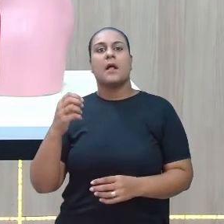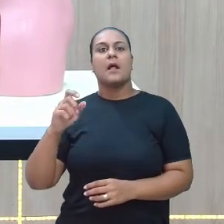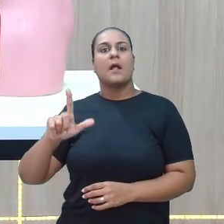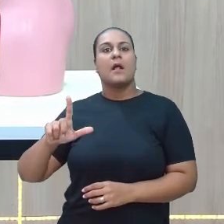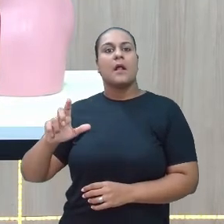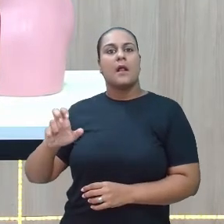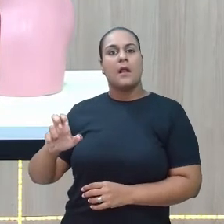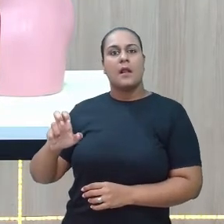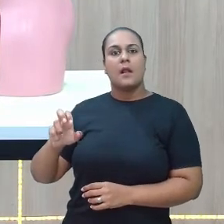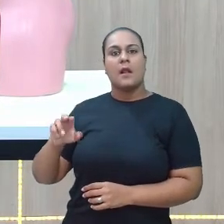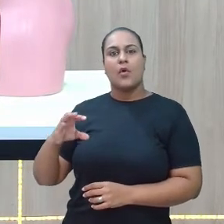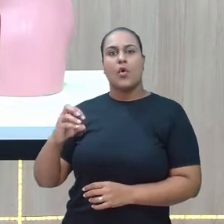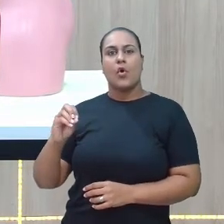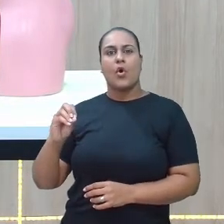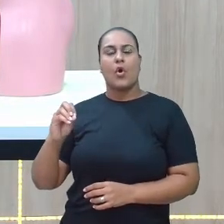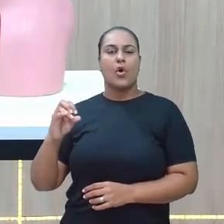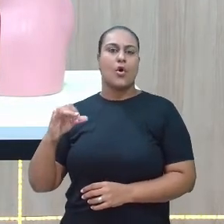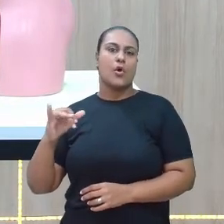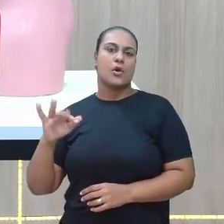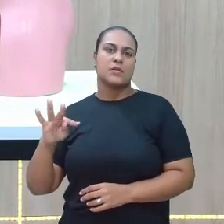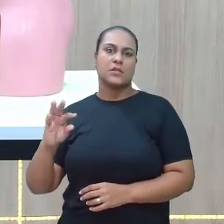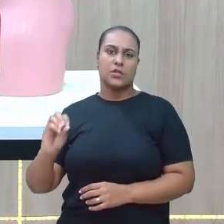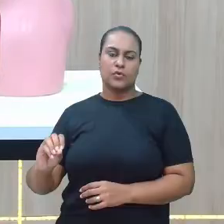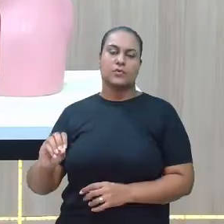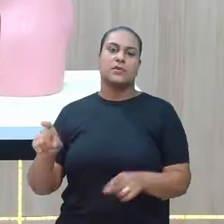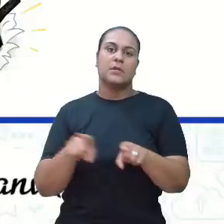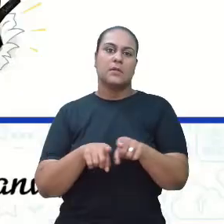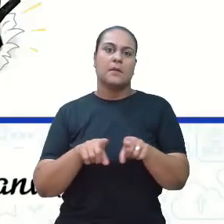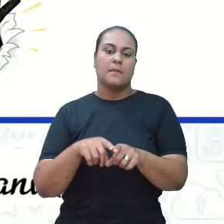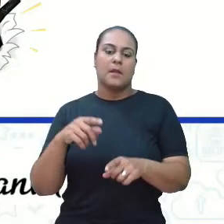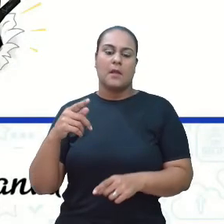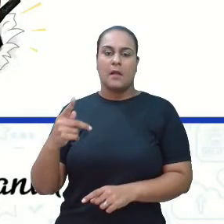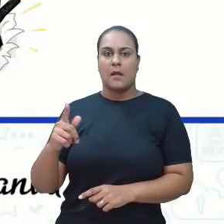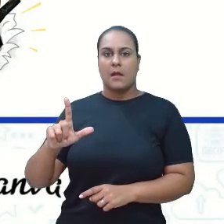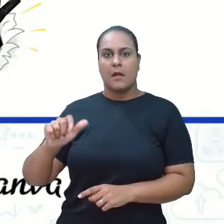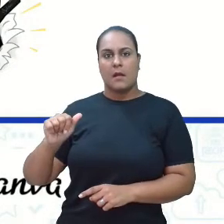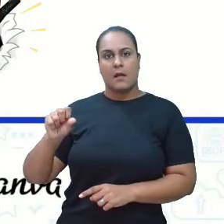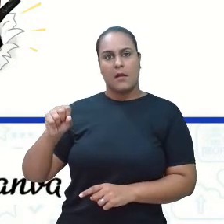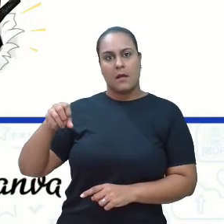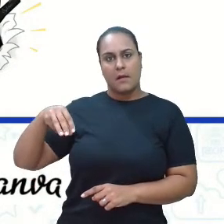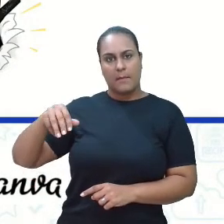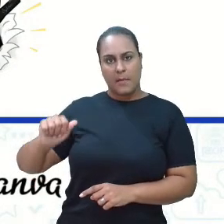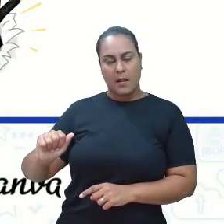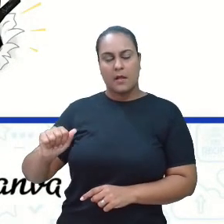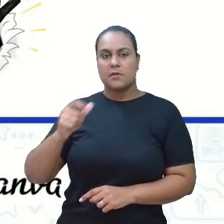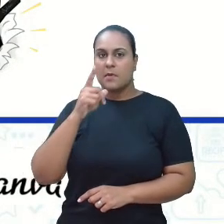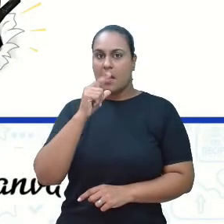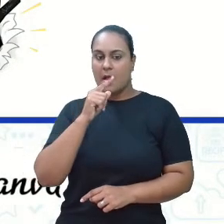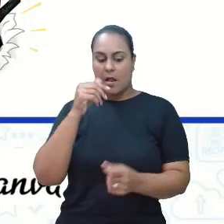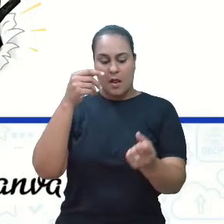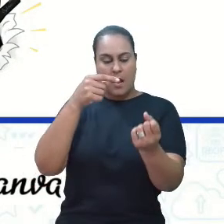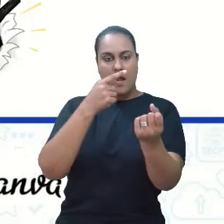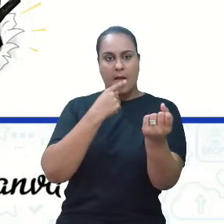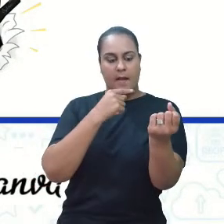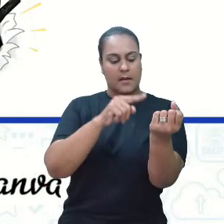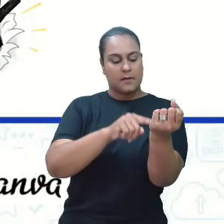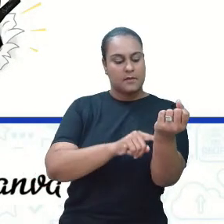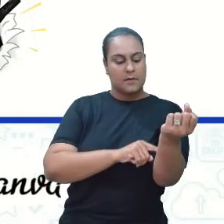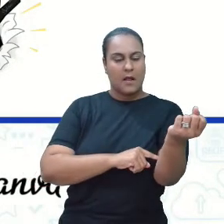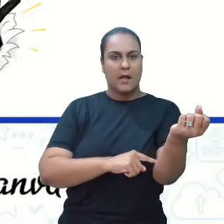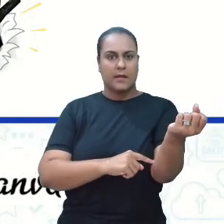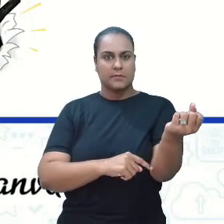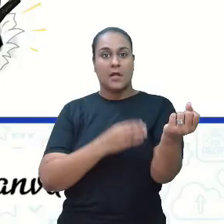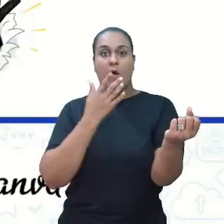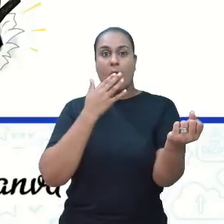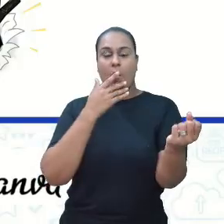os glóbulos brancos. E temos o plasma, que é a parte líquida do sangue. Ele é um líquido já de cor amarelada